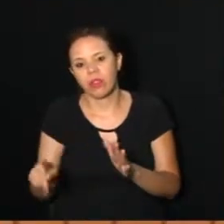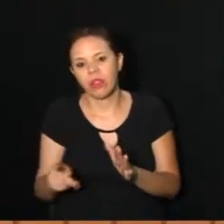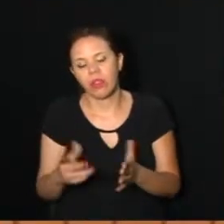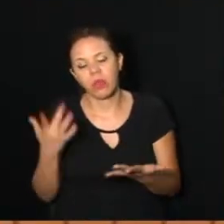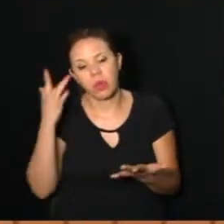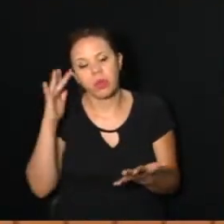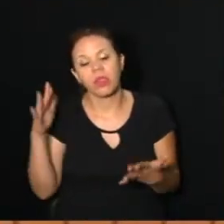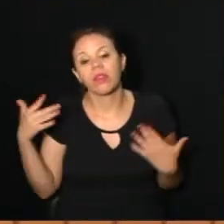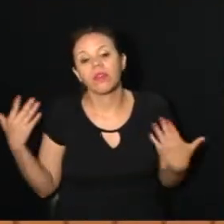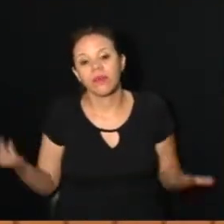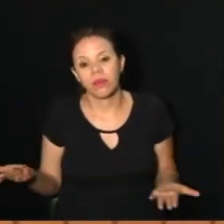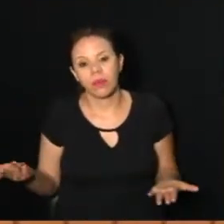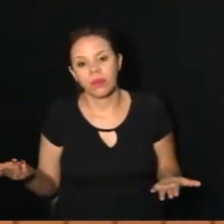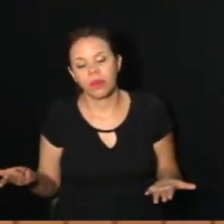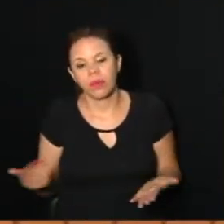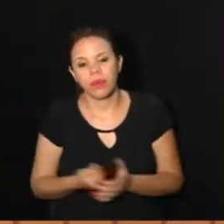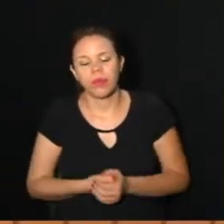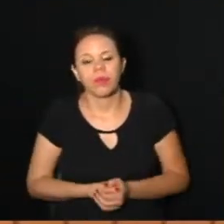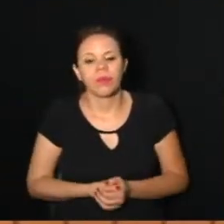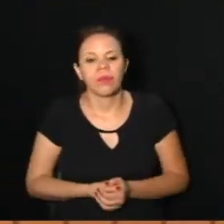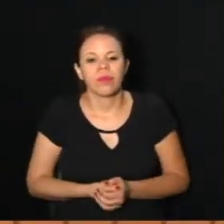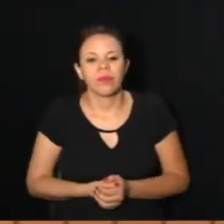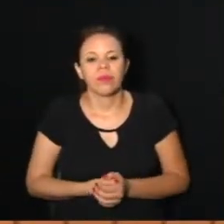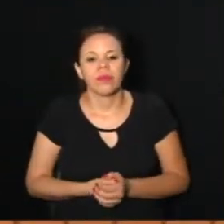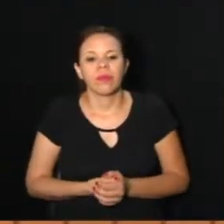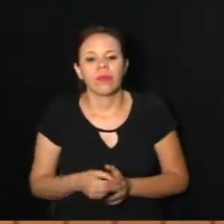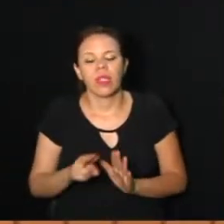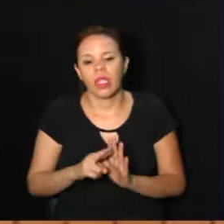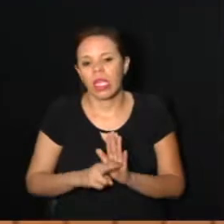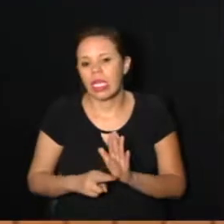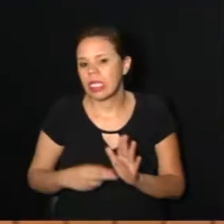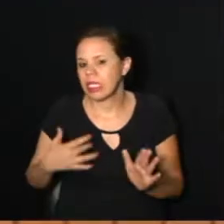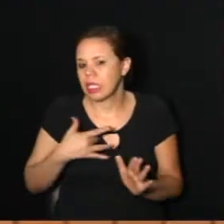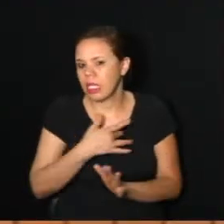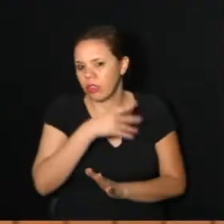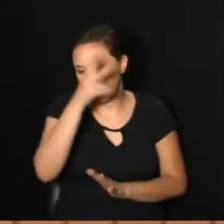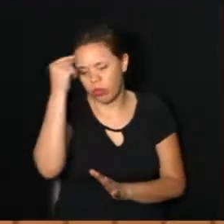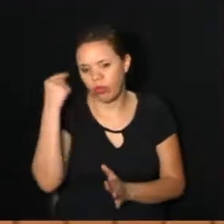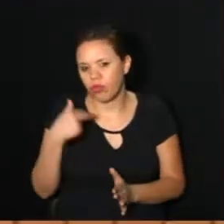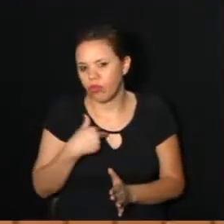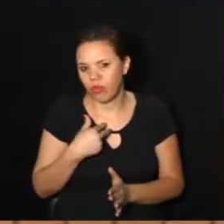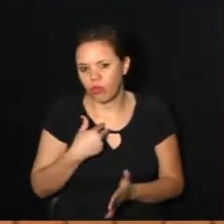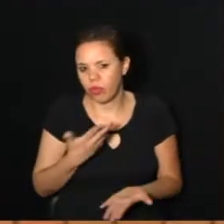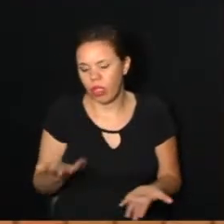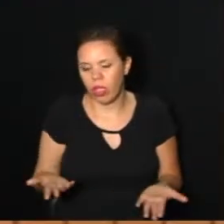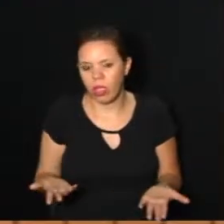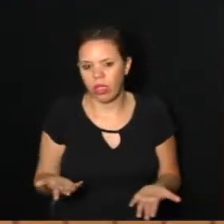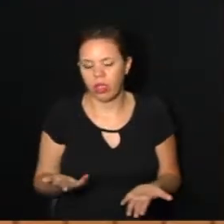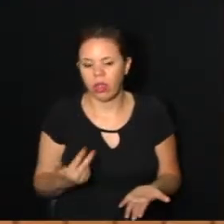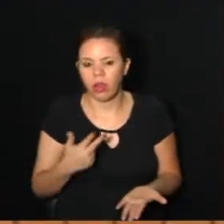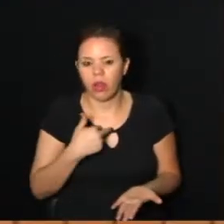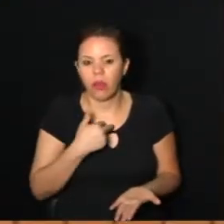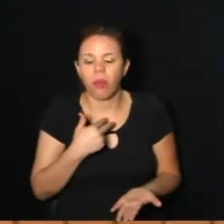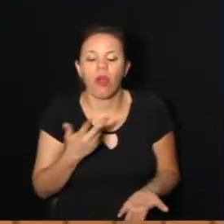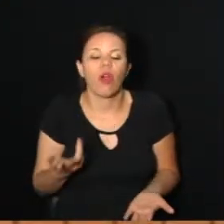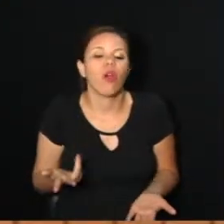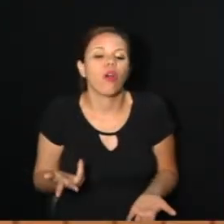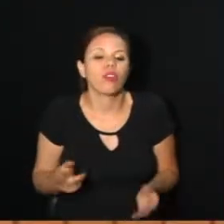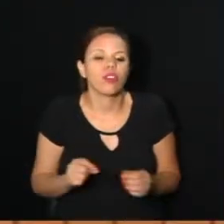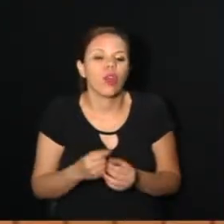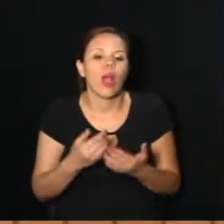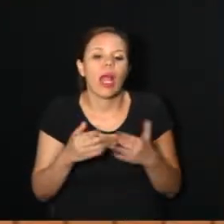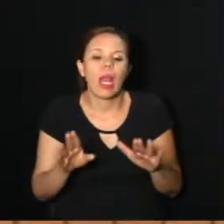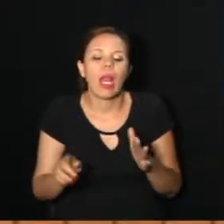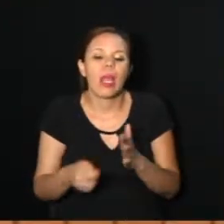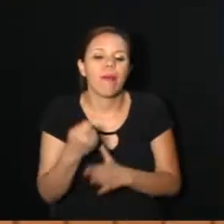sei, mas fugir dos pré-requisitos de saúde pública não dá, não posso, né? Não tenho como fazê-lo, não está